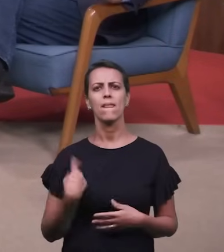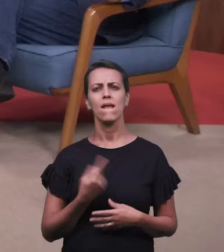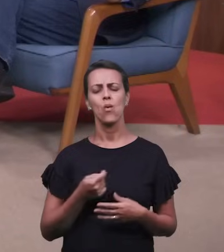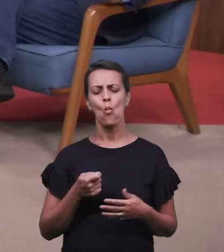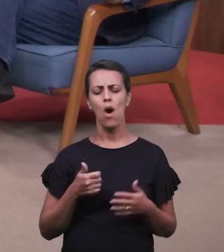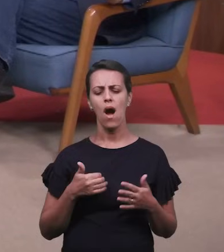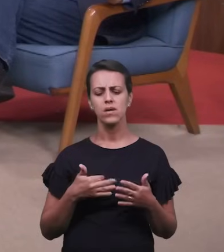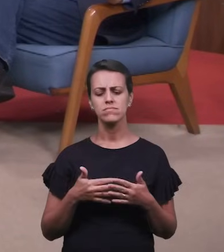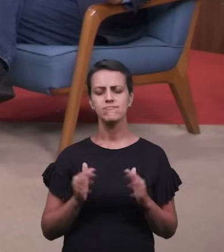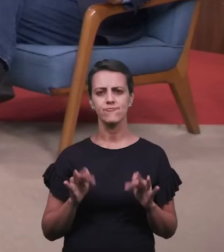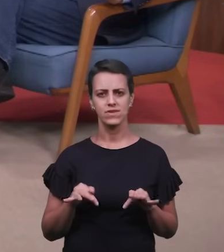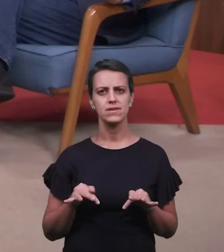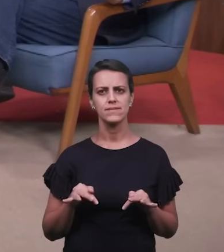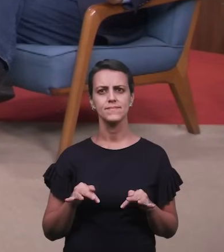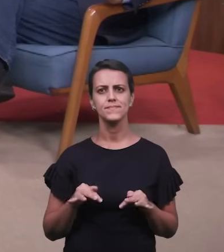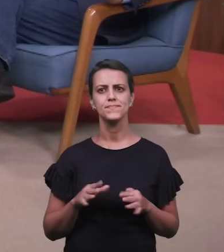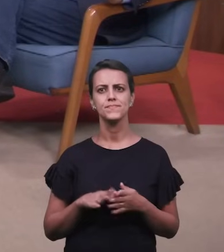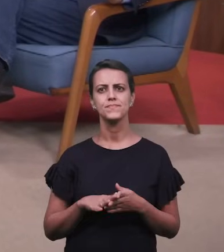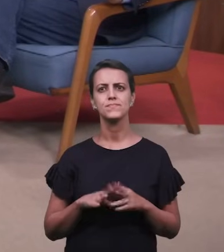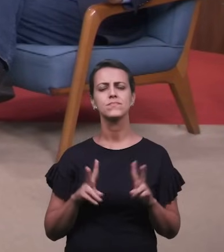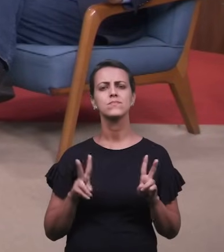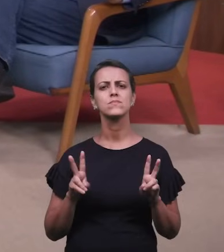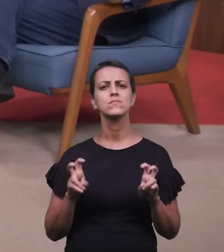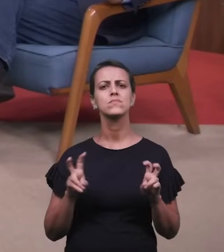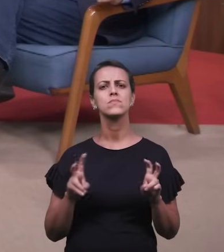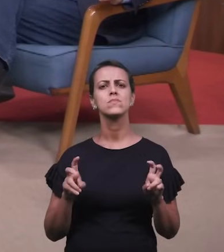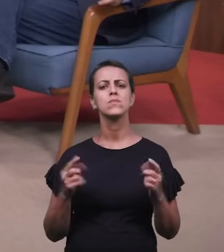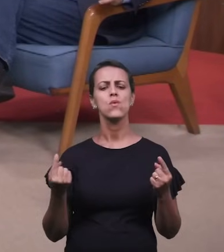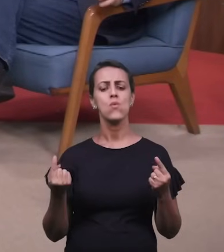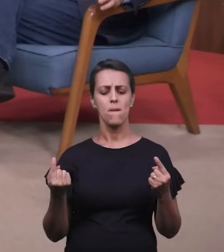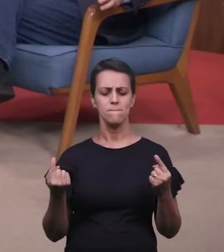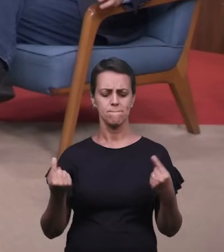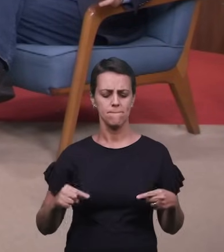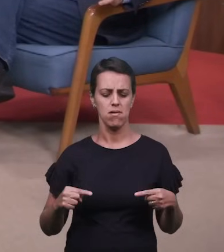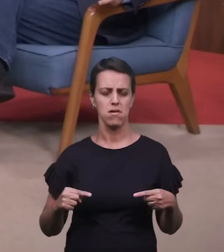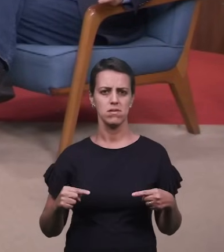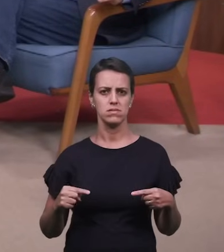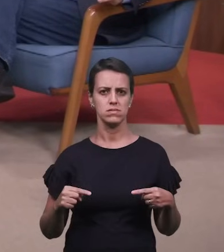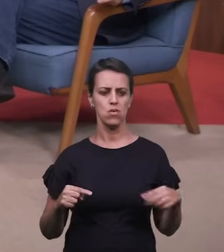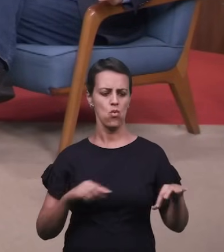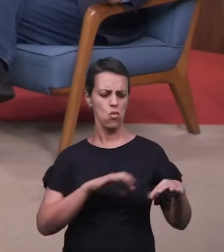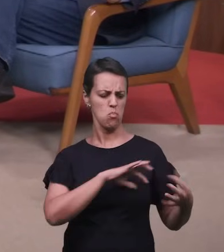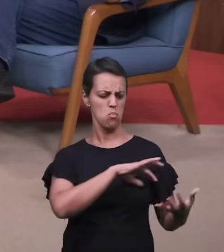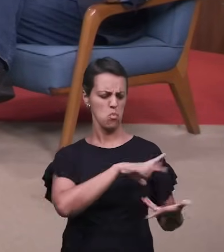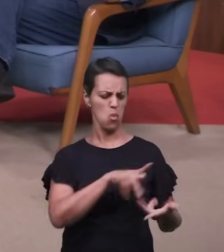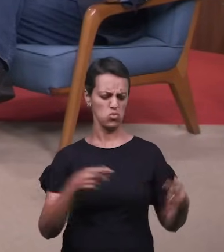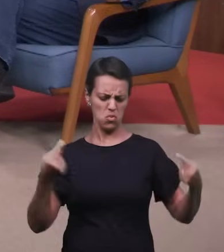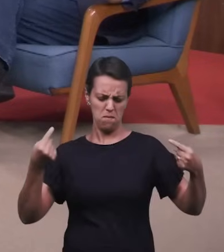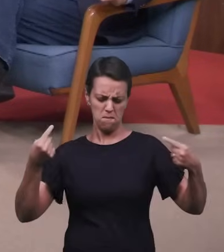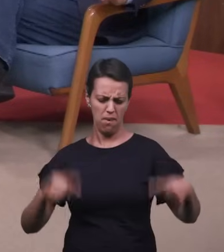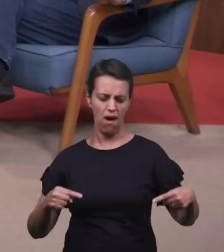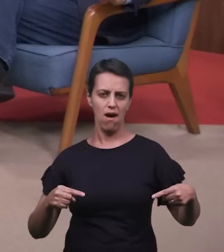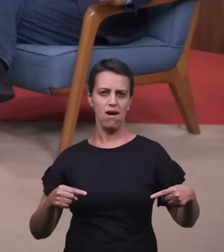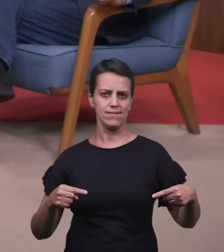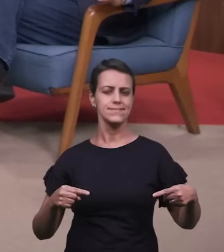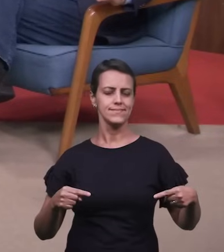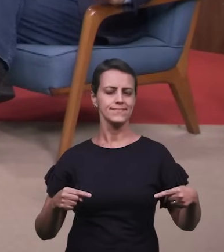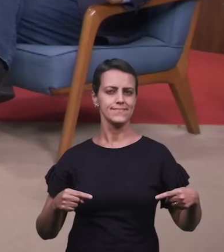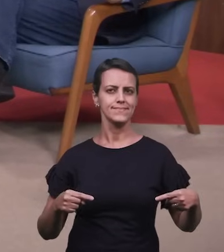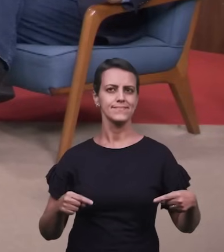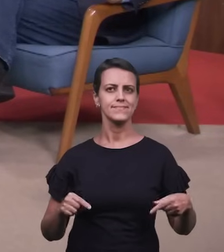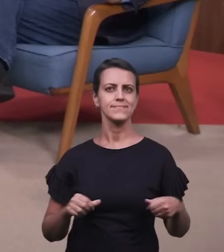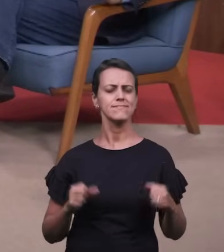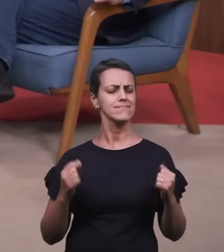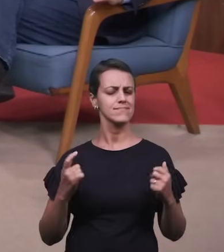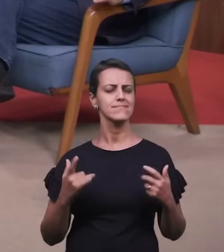a gente está caminhando já para o final, sobre a oposição do mundo. Isso foi bem colocado lá de